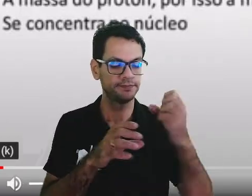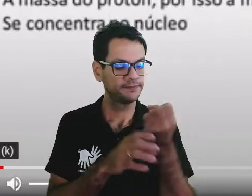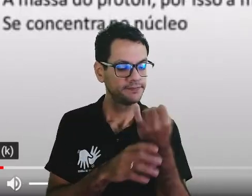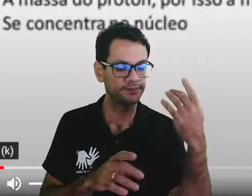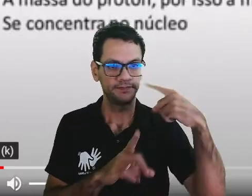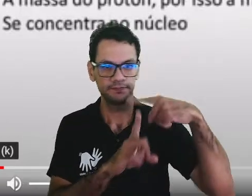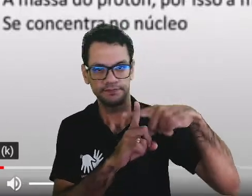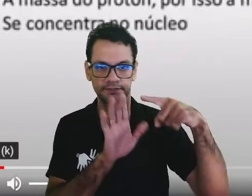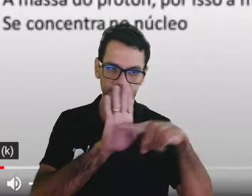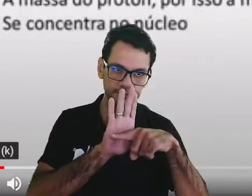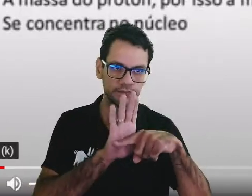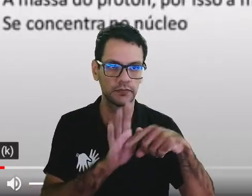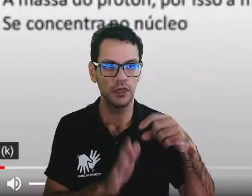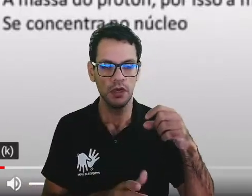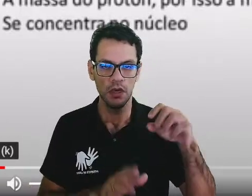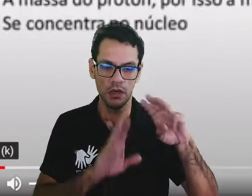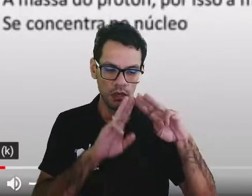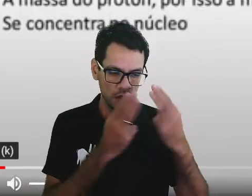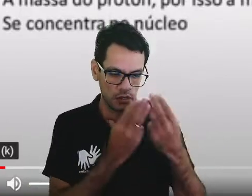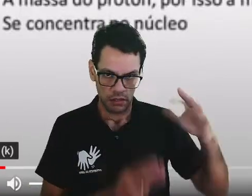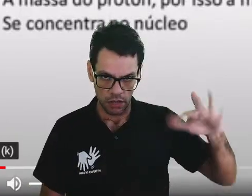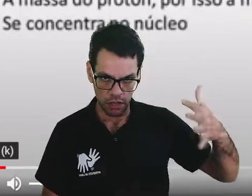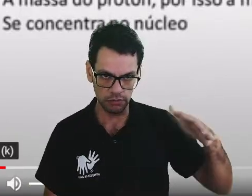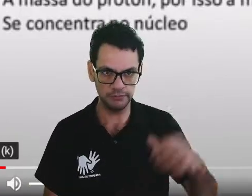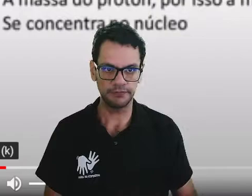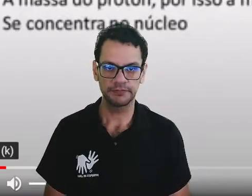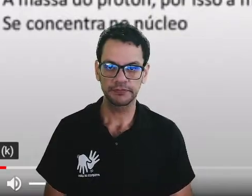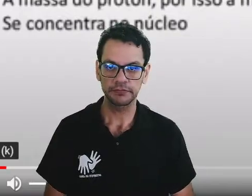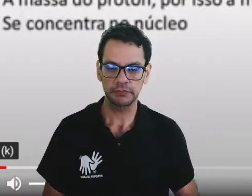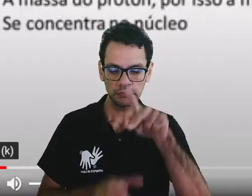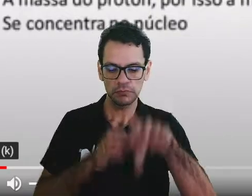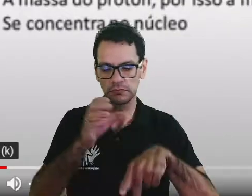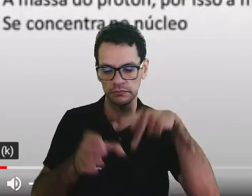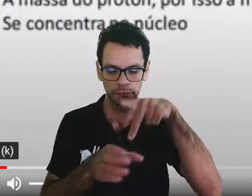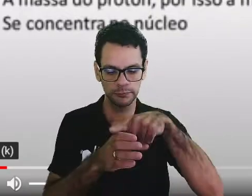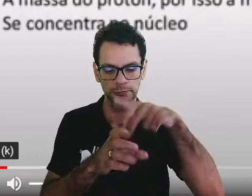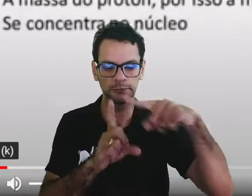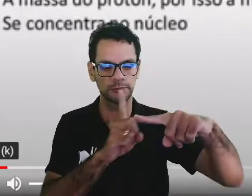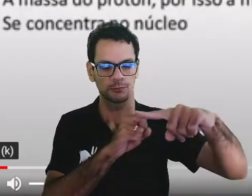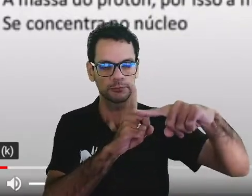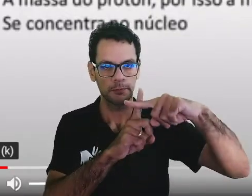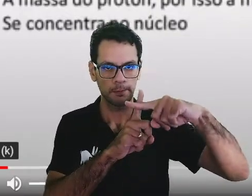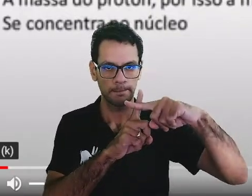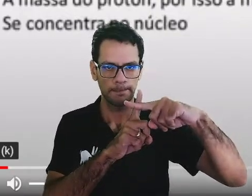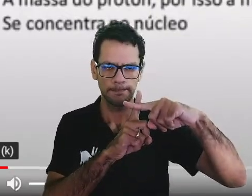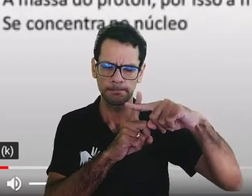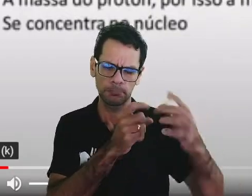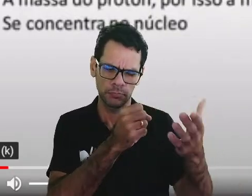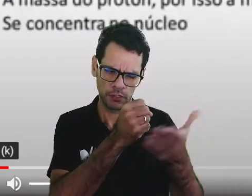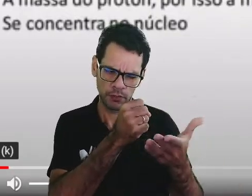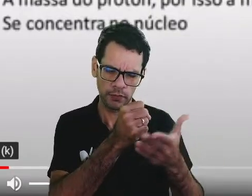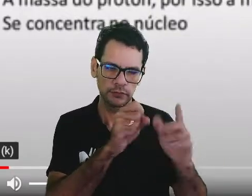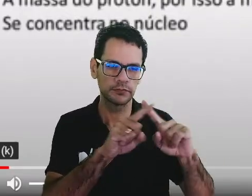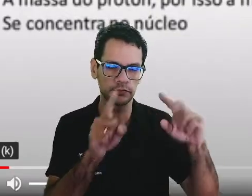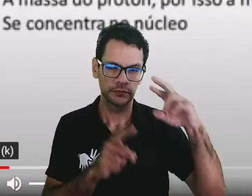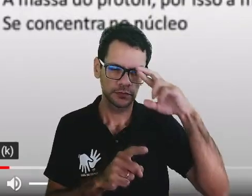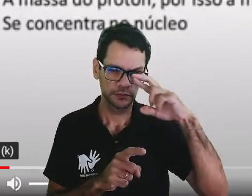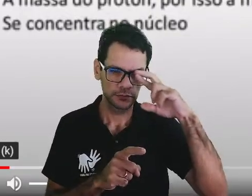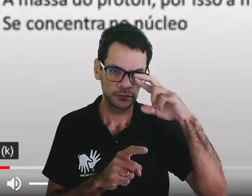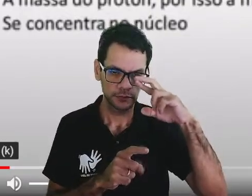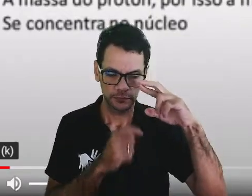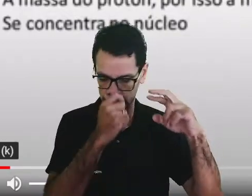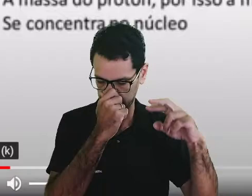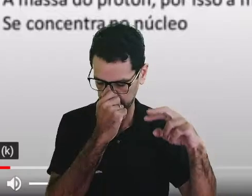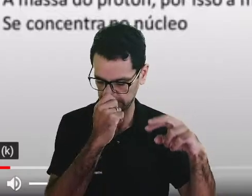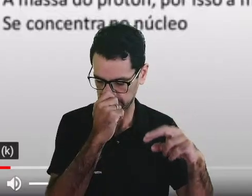aqui nós temos o próton. O próton tem carga positiva. Isso aqui é bem básico, tá, gente? Mais uma revisão do ensino